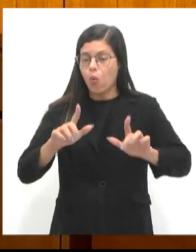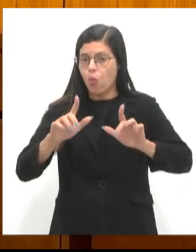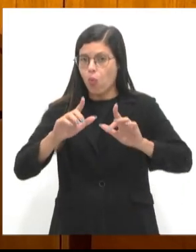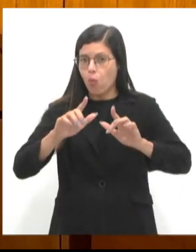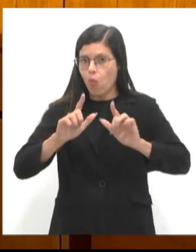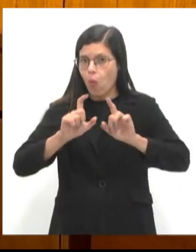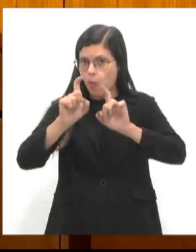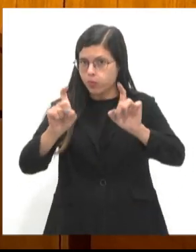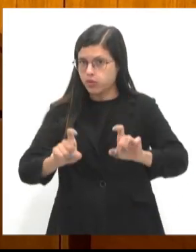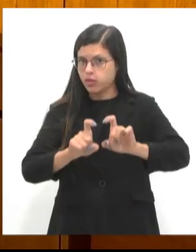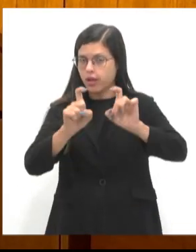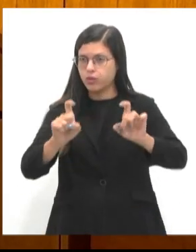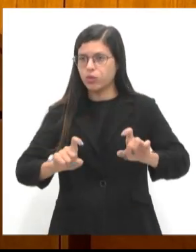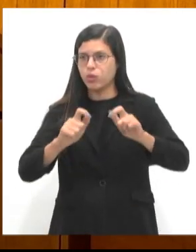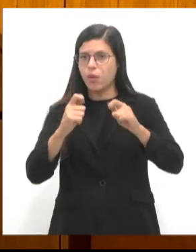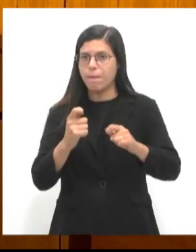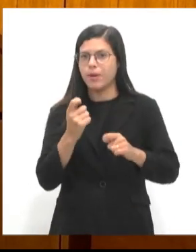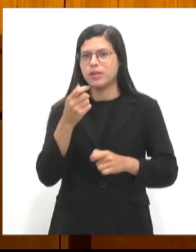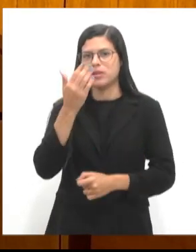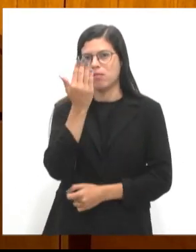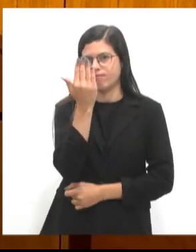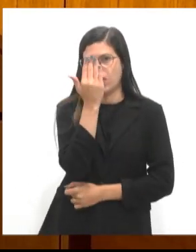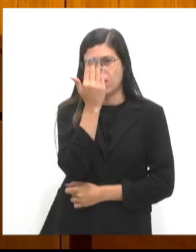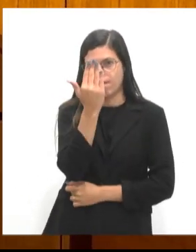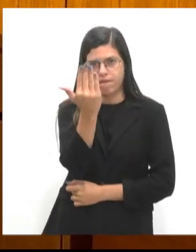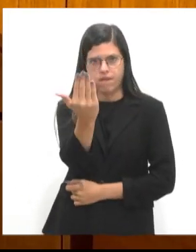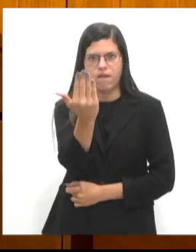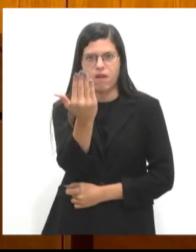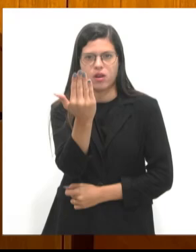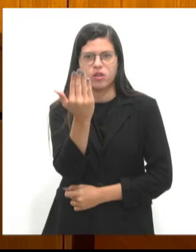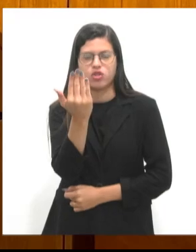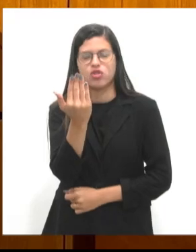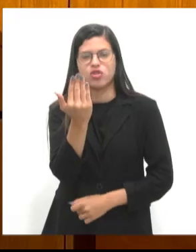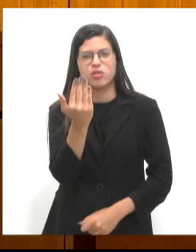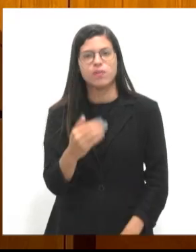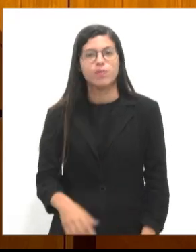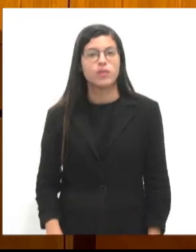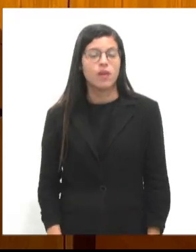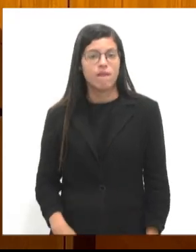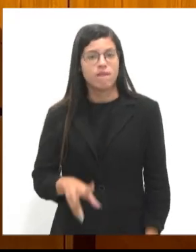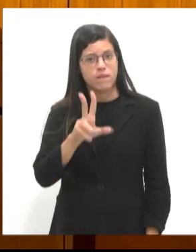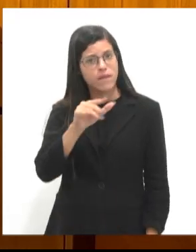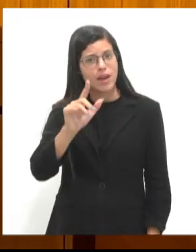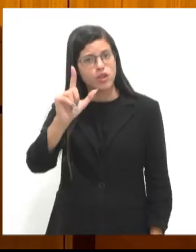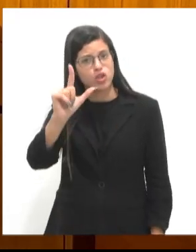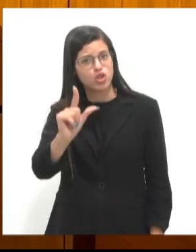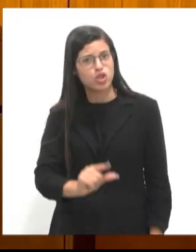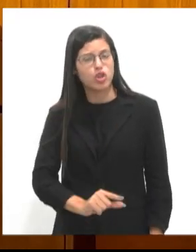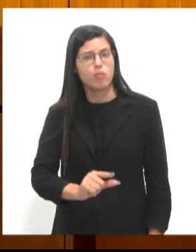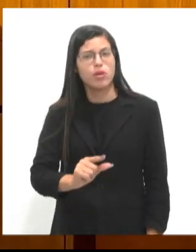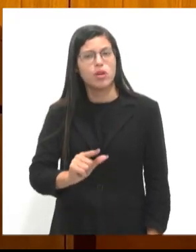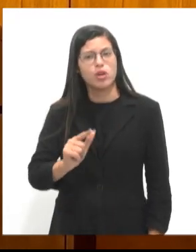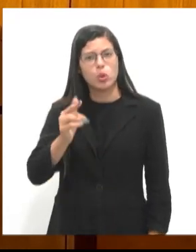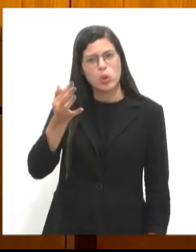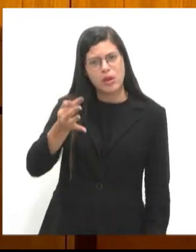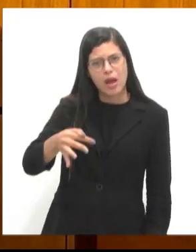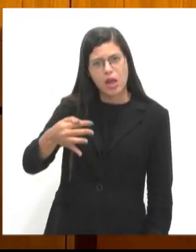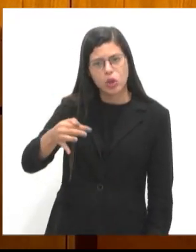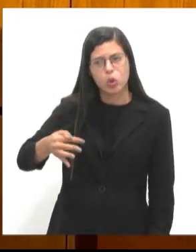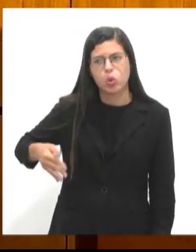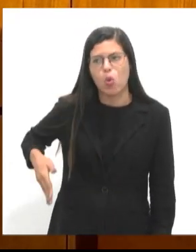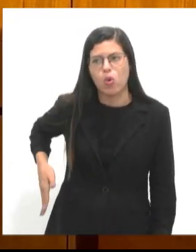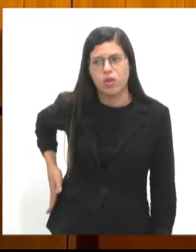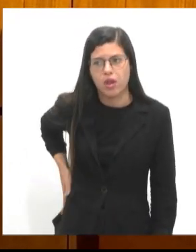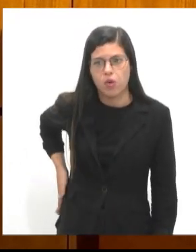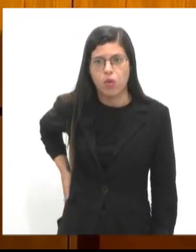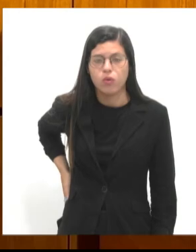preferência centrada com a altura dos olhos. Isso vai minimizar as tensões erradas na região da coluna. Isso